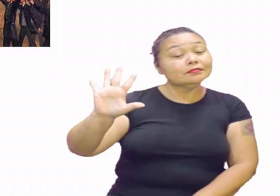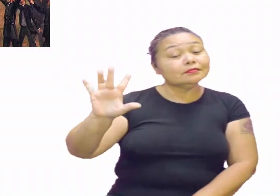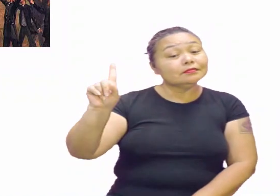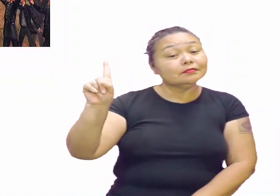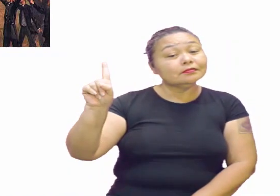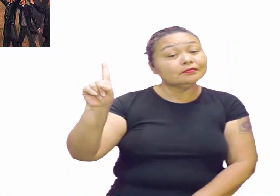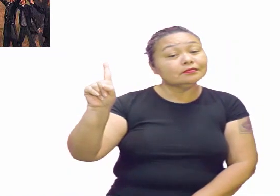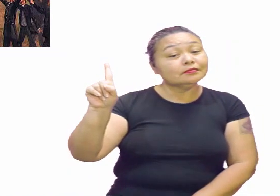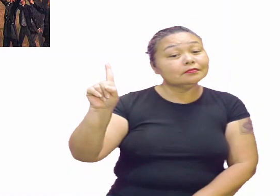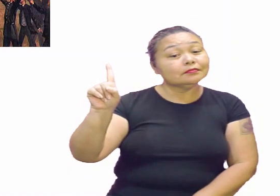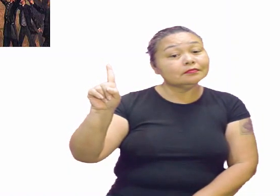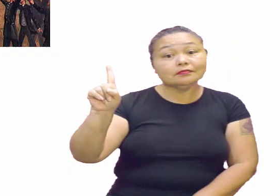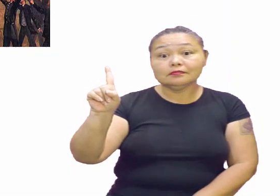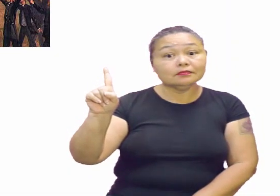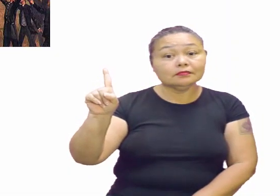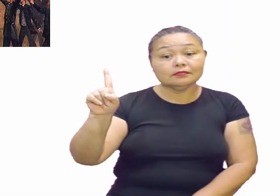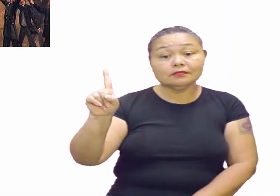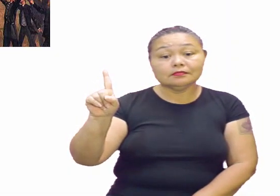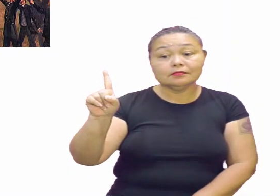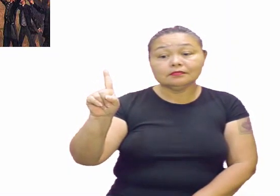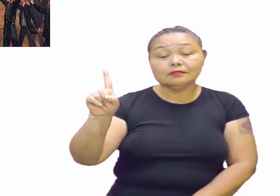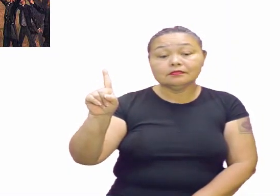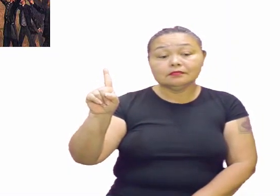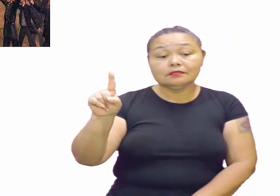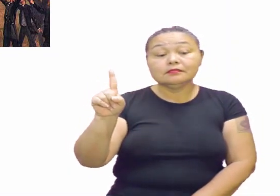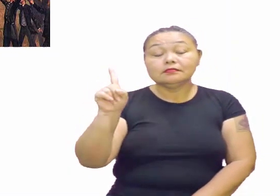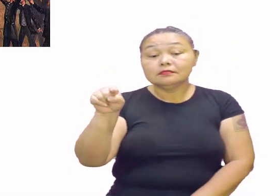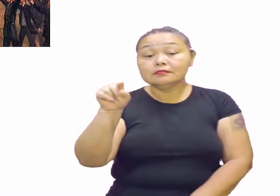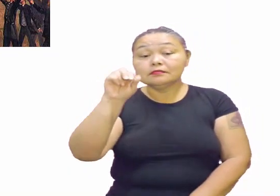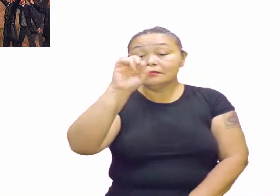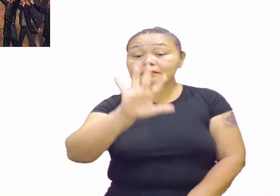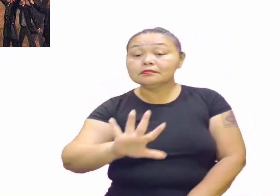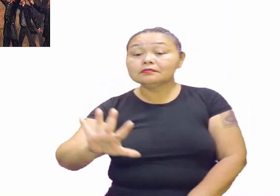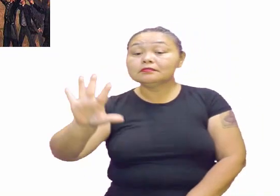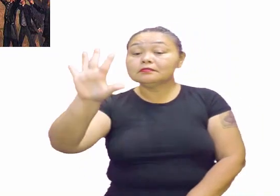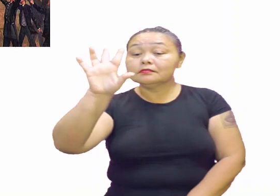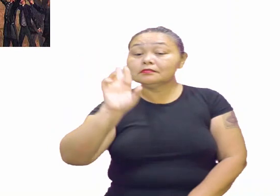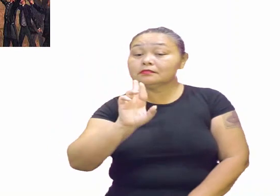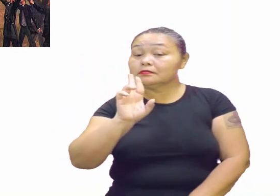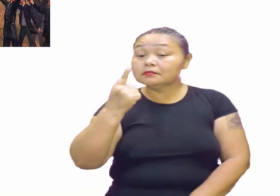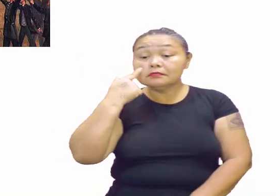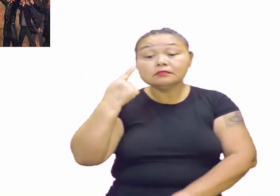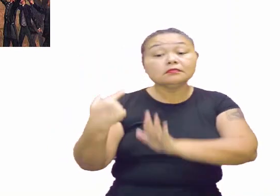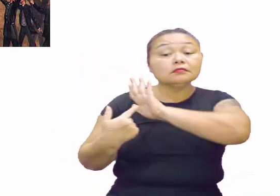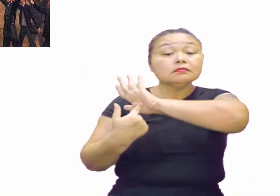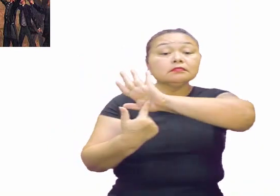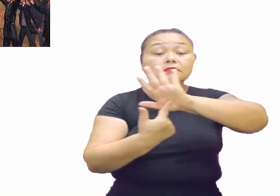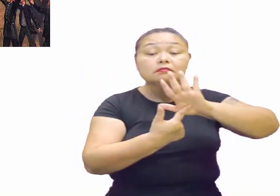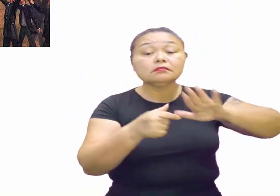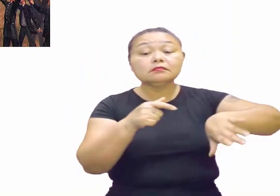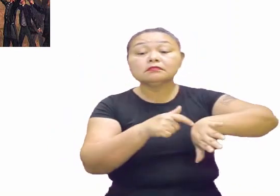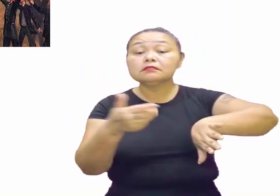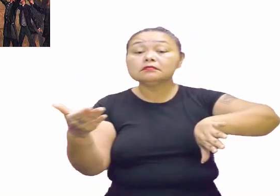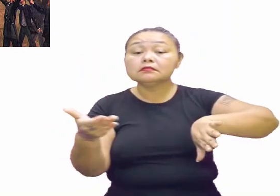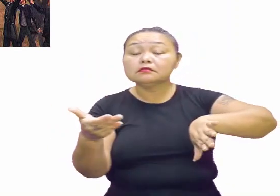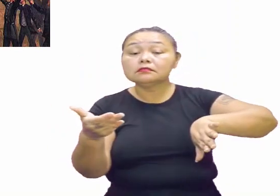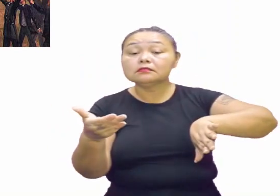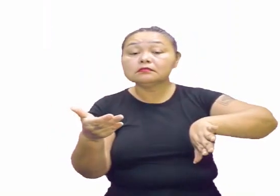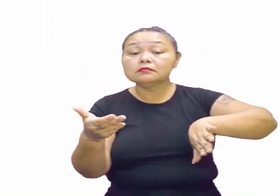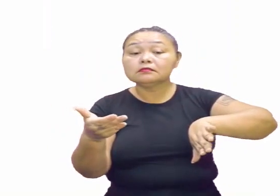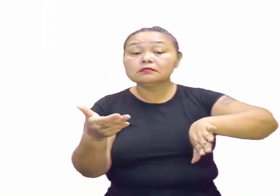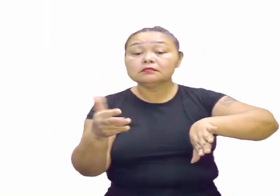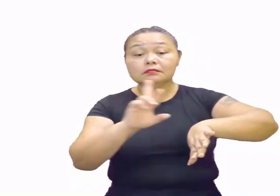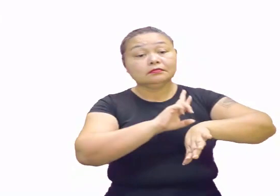tela? Ela não abre não, né? Essa imagem retrata muito bem o momento